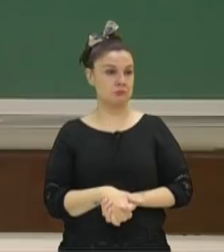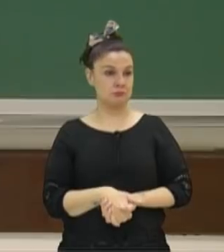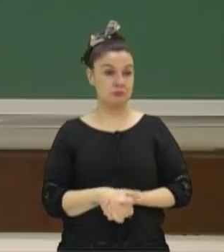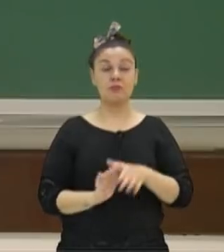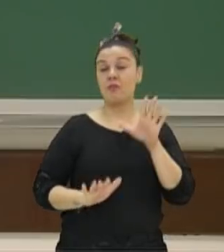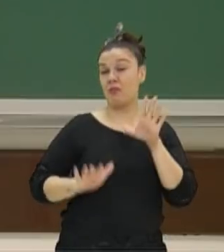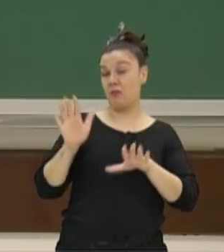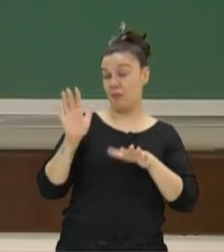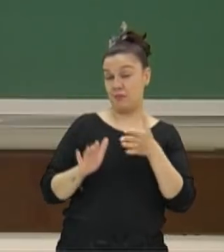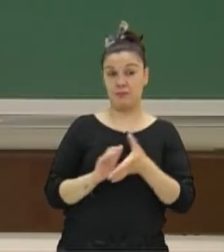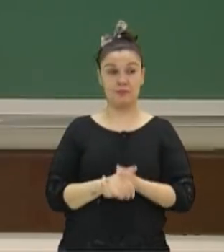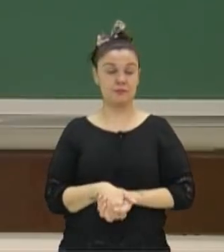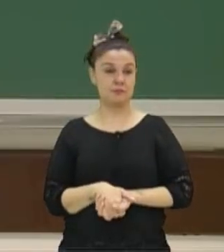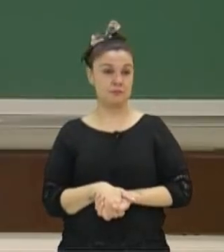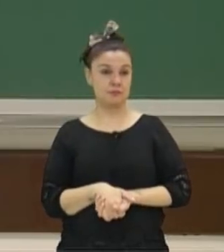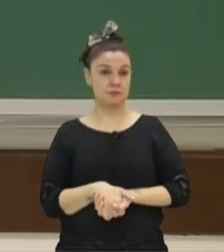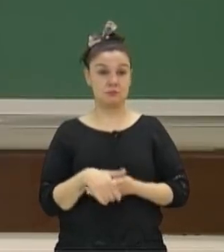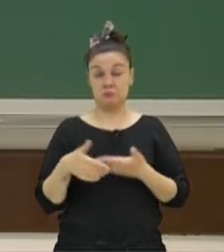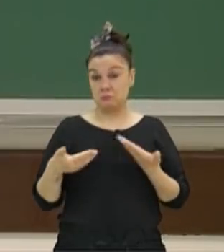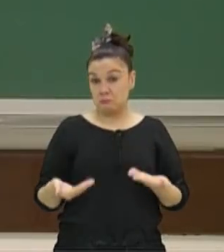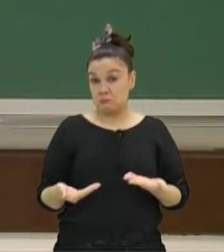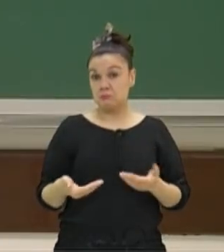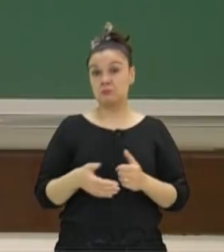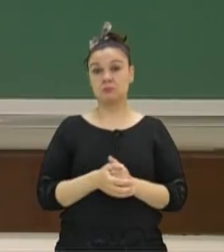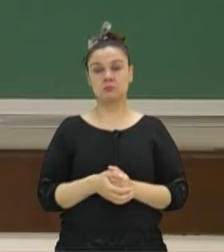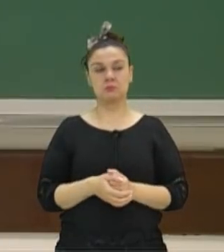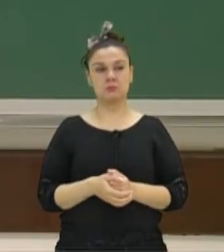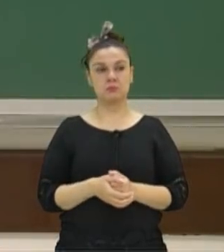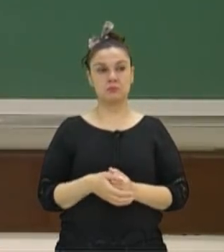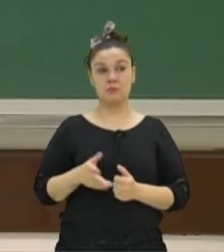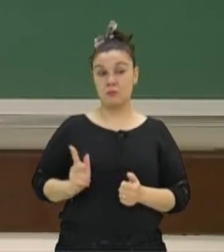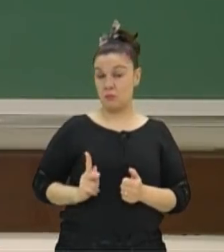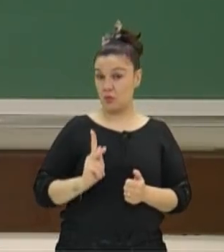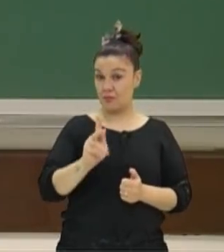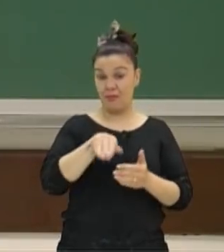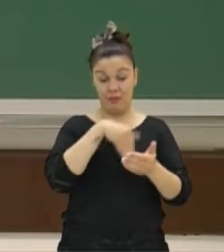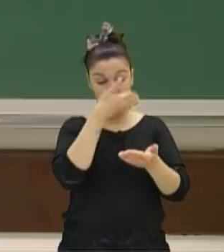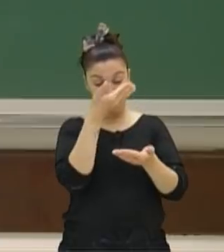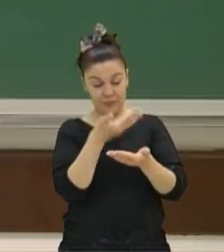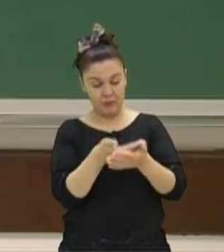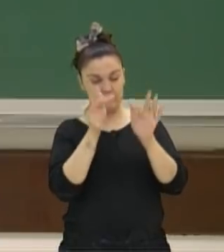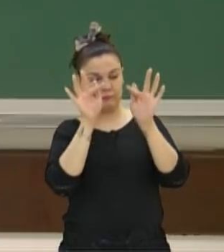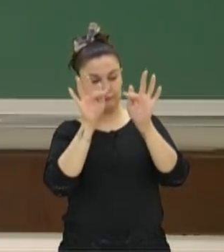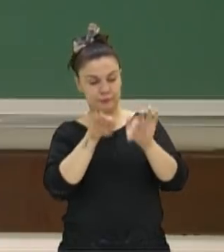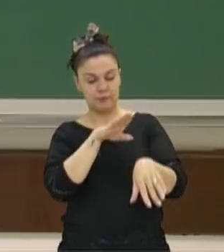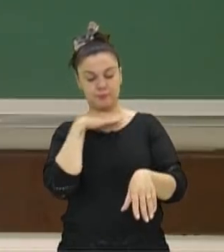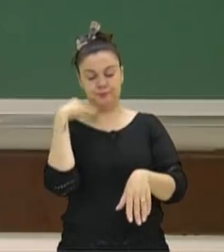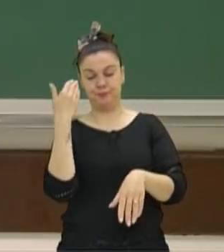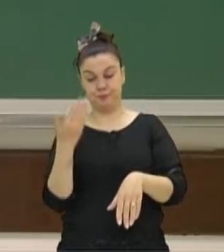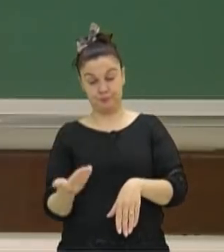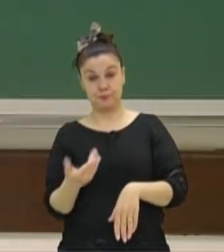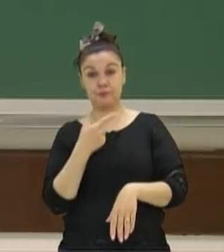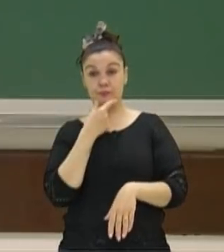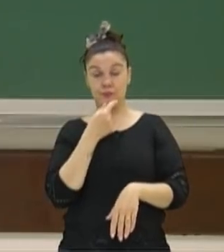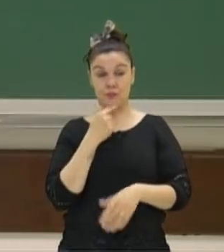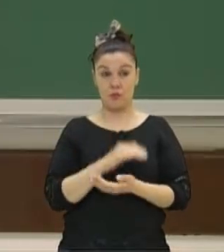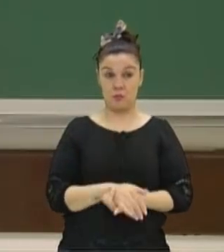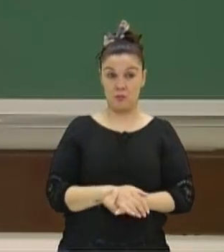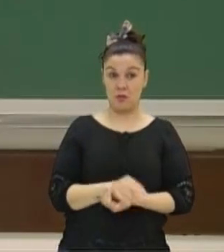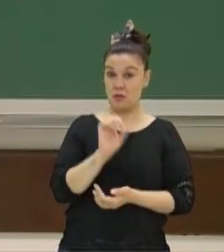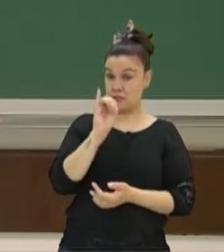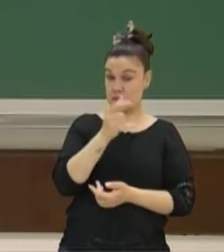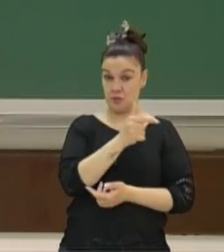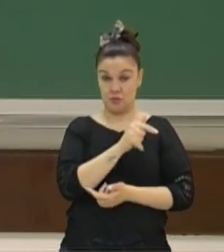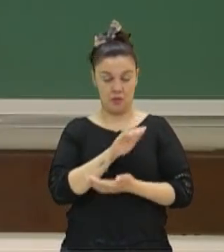muito relativo. Pode ser que seja um processo contínuo até o fim da vida desse homem. Se esse homem não tiver